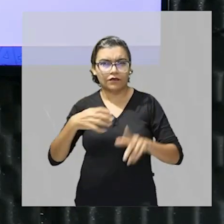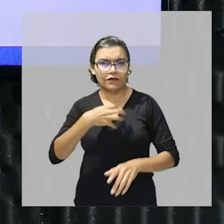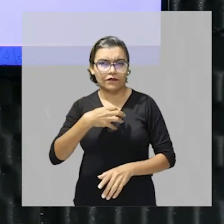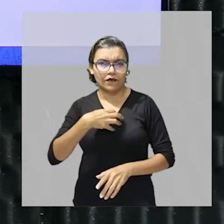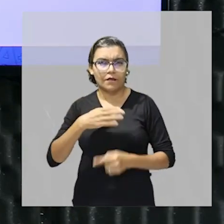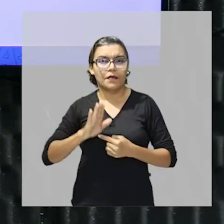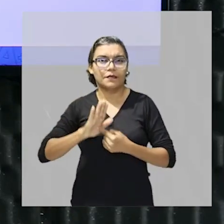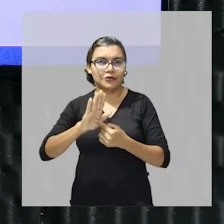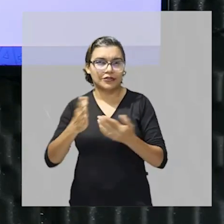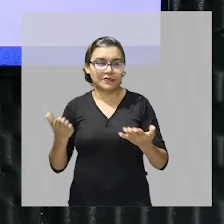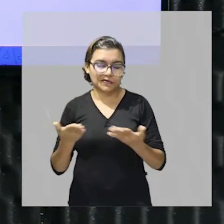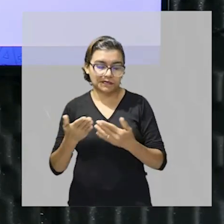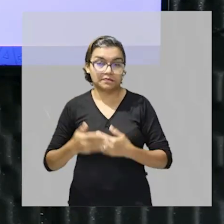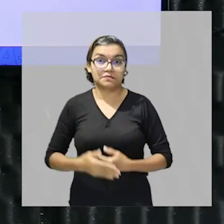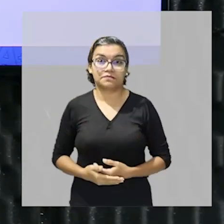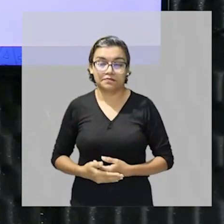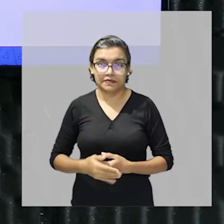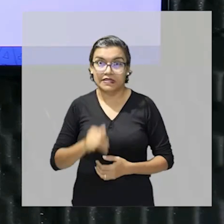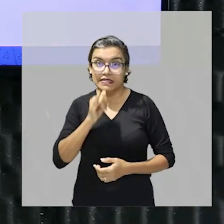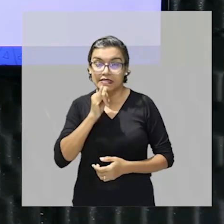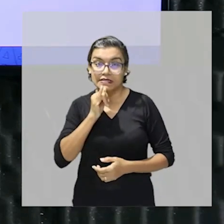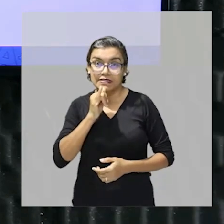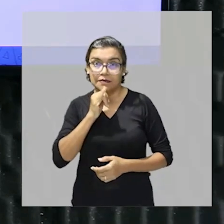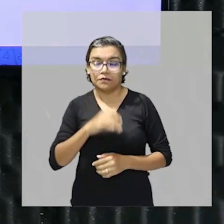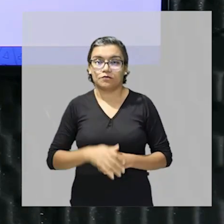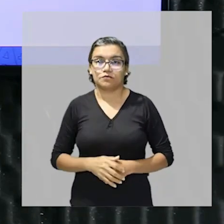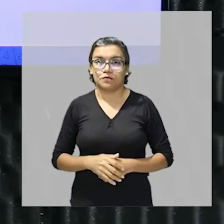isso, tá? As conjunções ou as